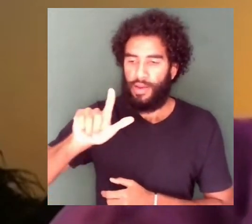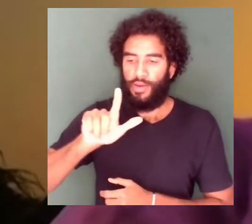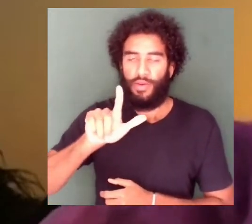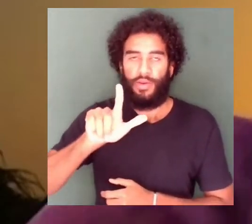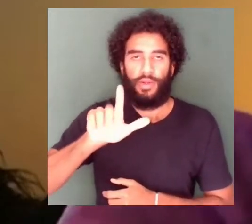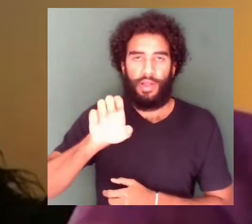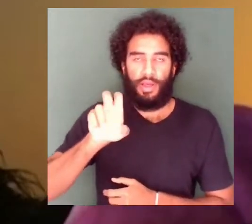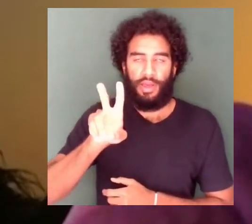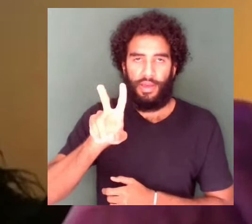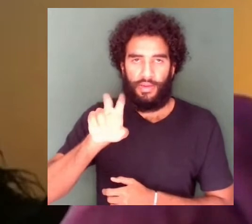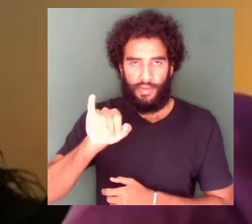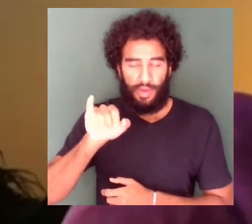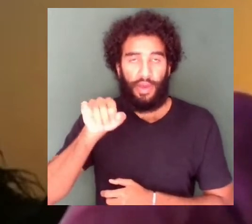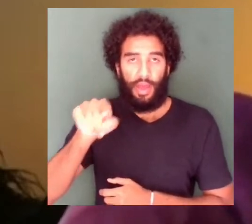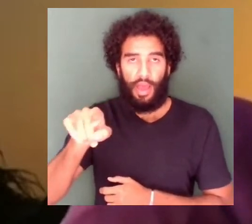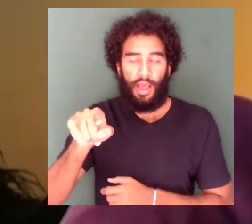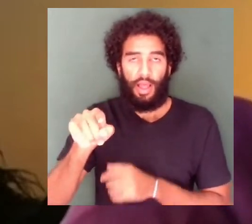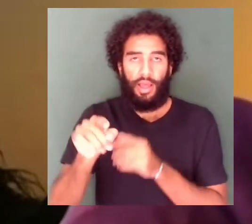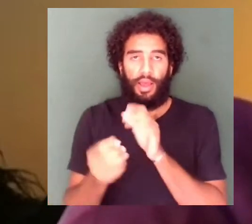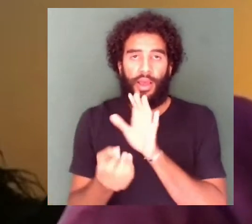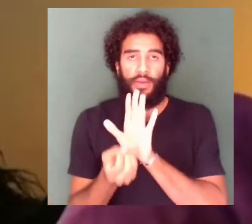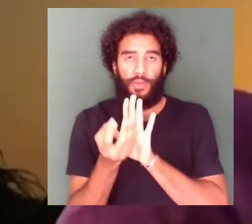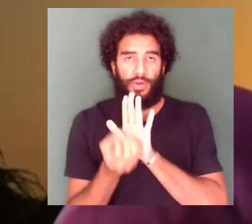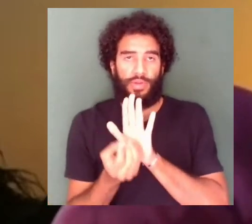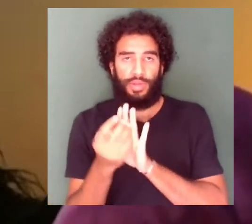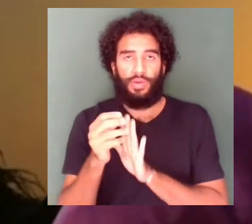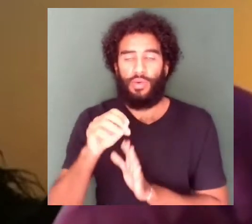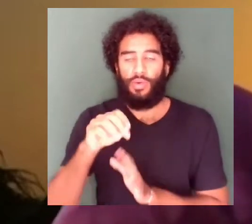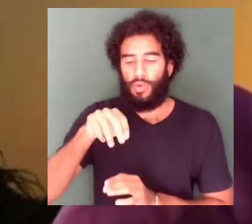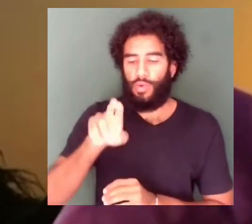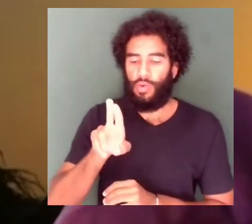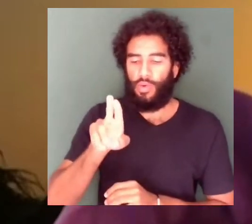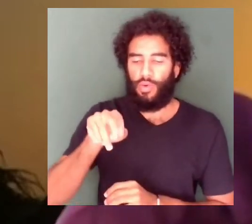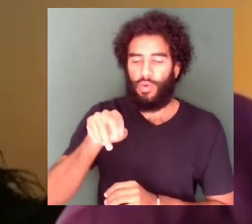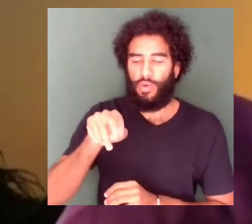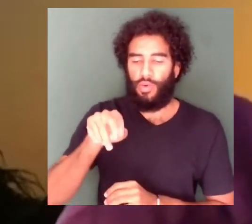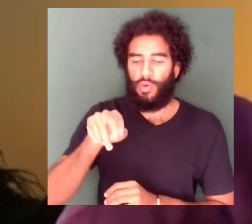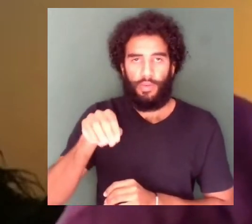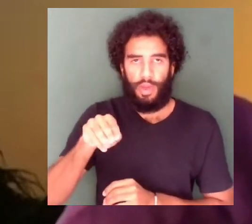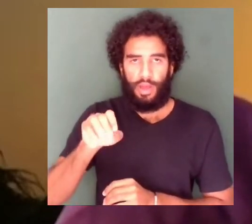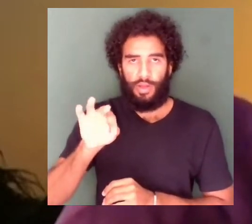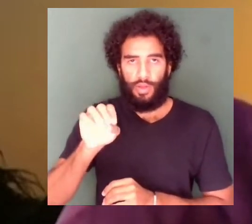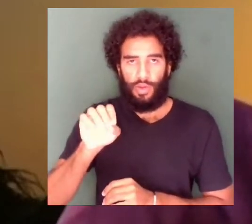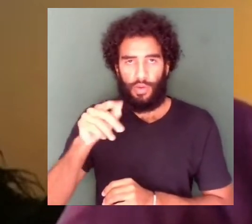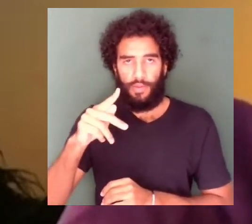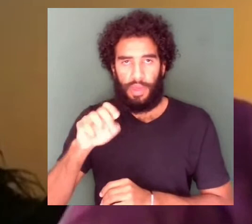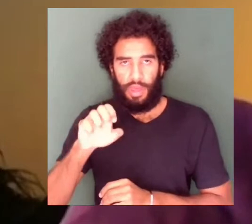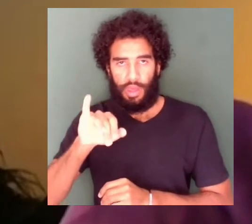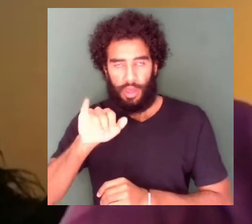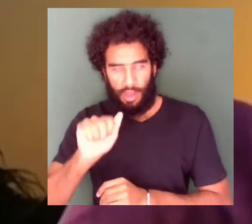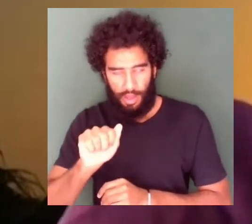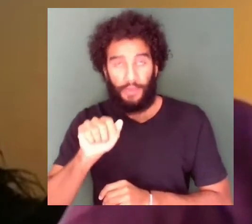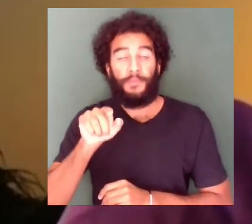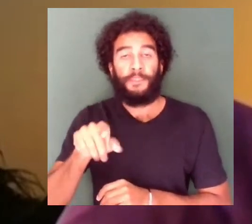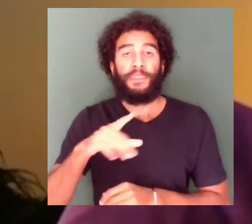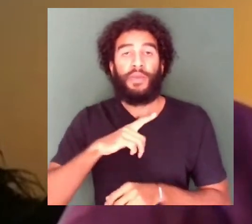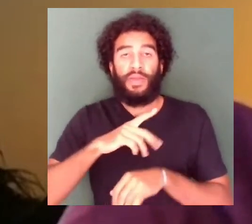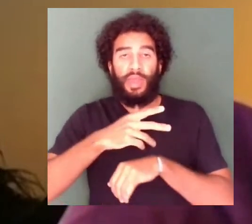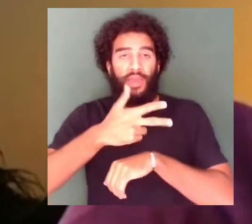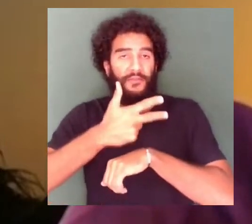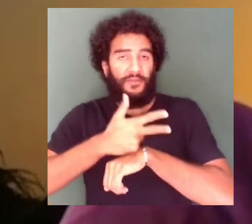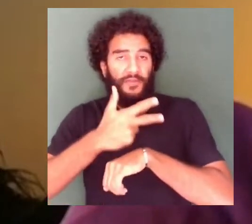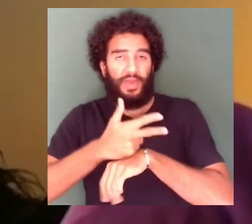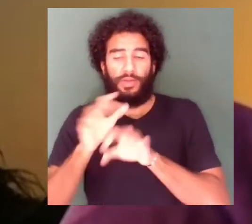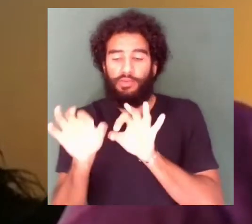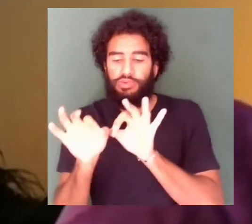crianças, uma produção da Onomatopeia, cuja primeira parte dessa campanha, com vídeos, músicas,